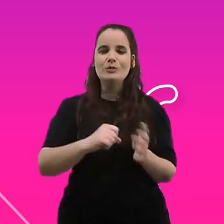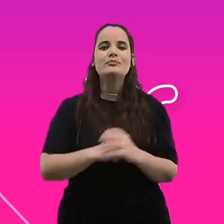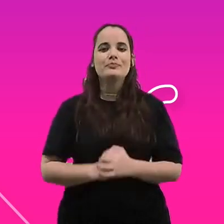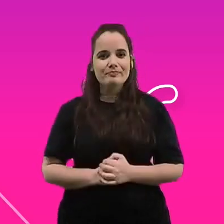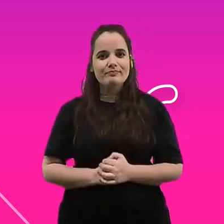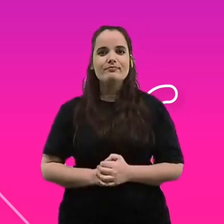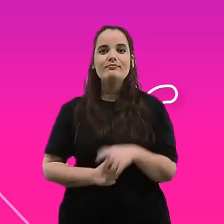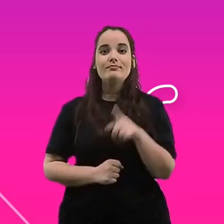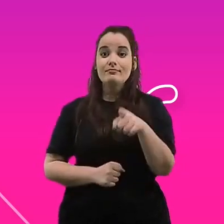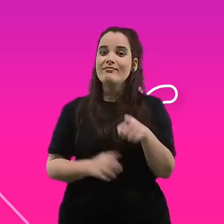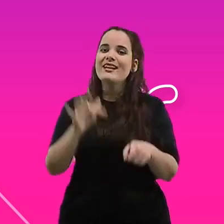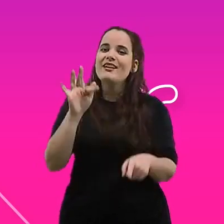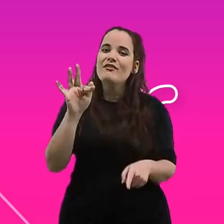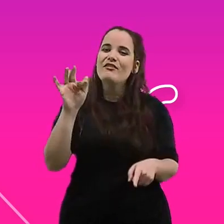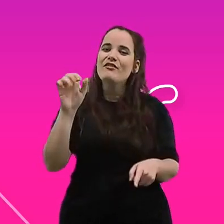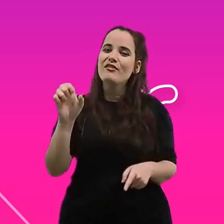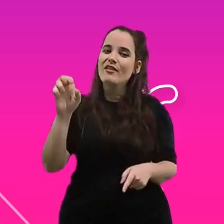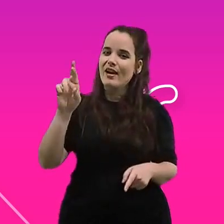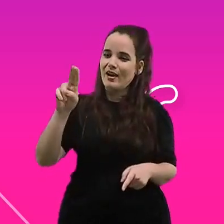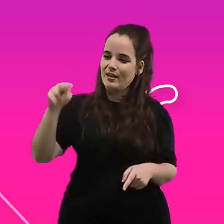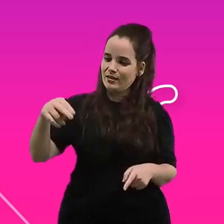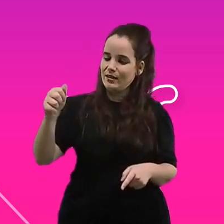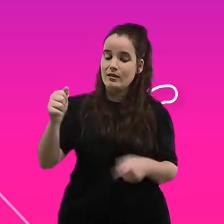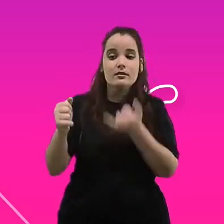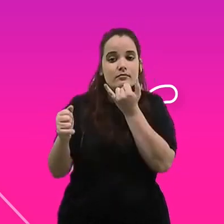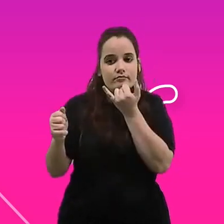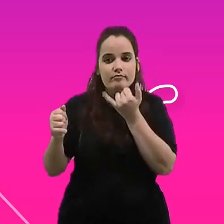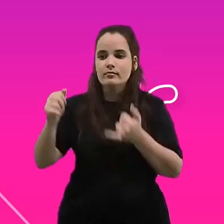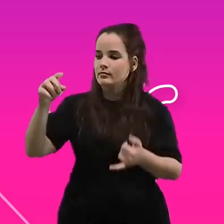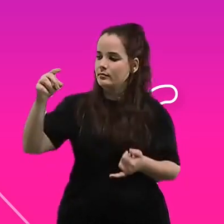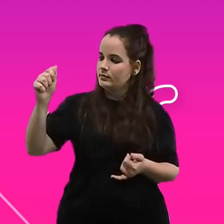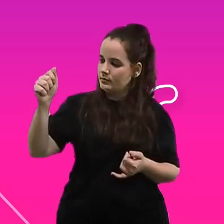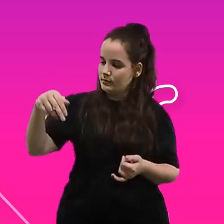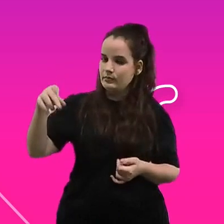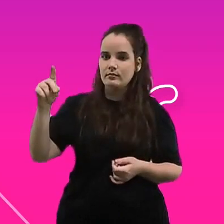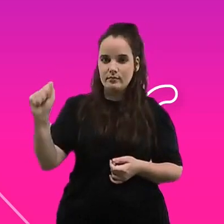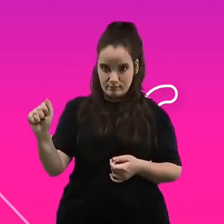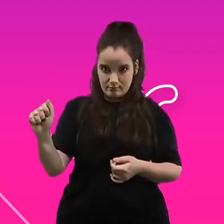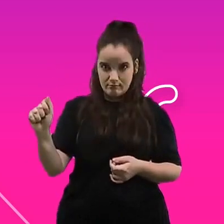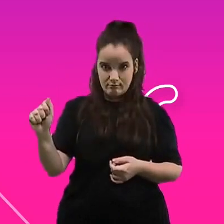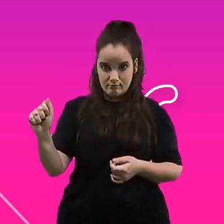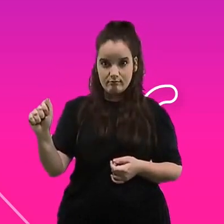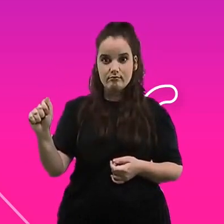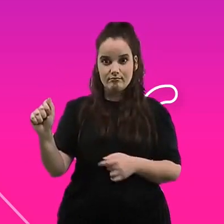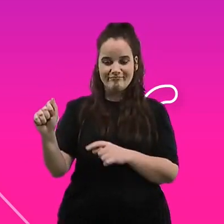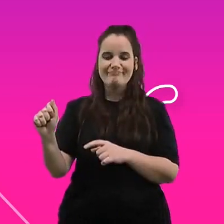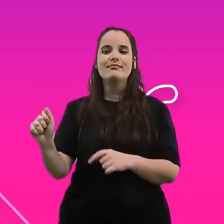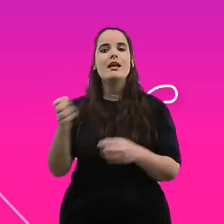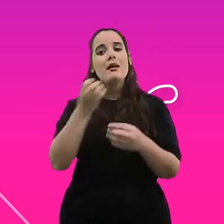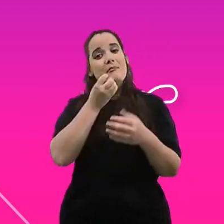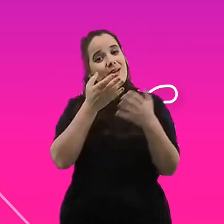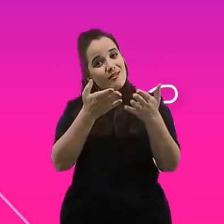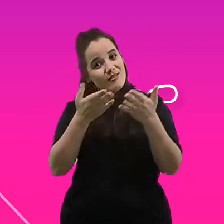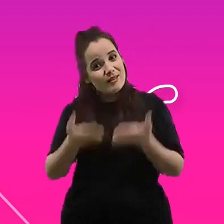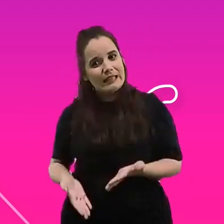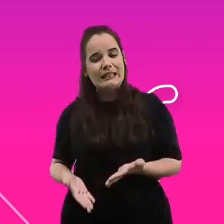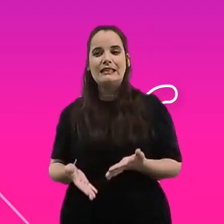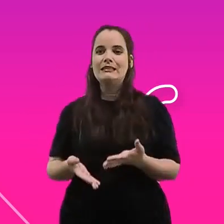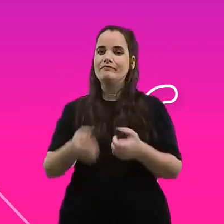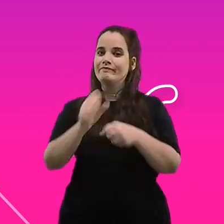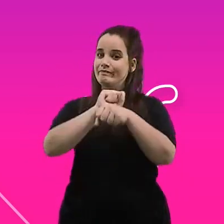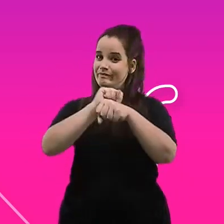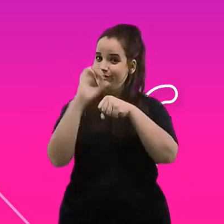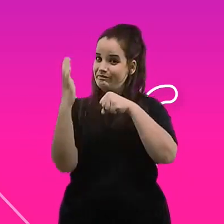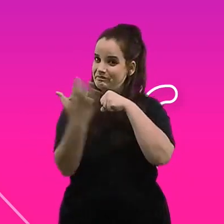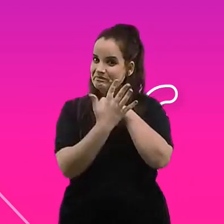bem-vinda. Também, desculpa, bem-vinda. Eu acho que essa pandemia mudou muita coisa,